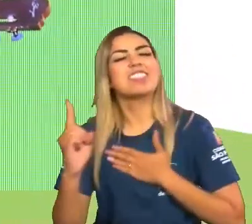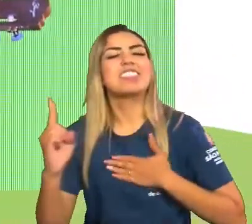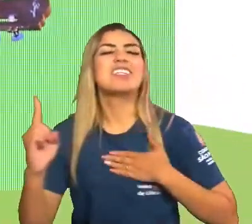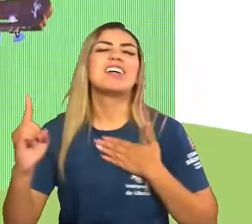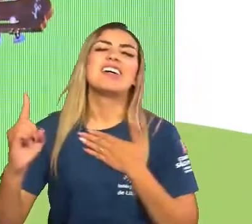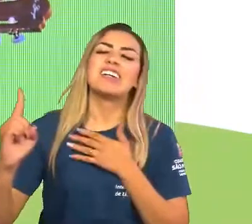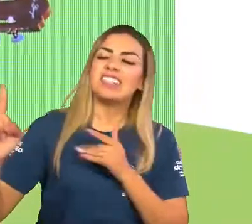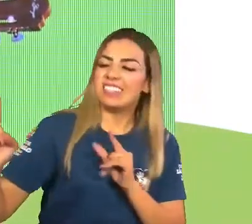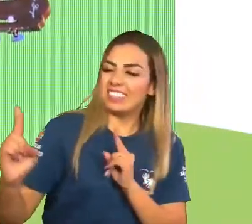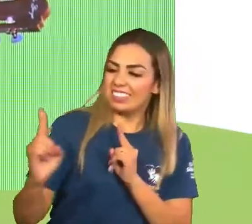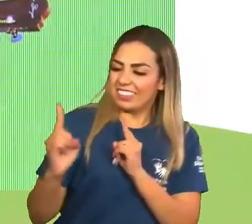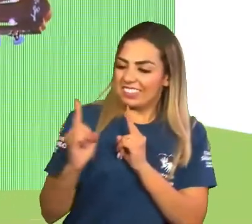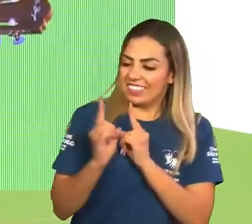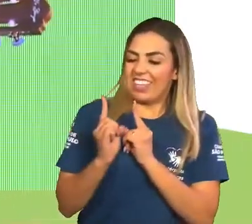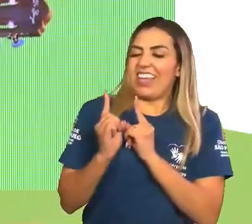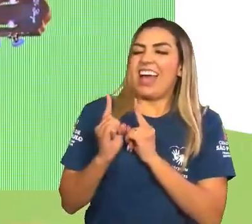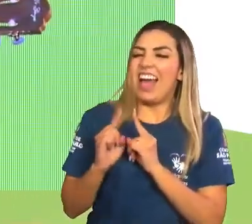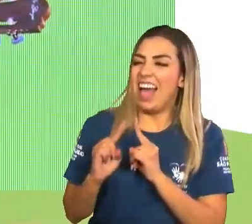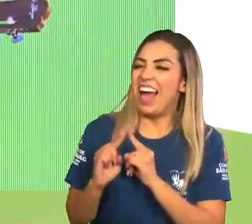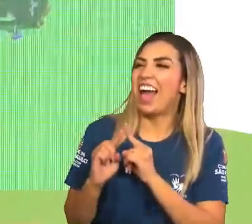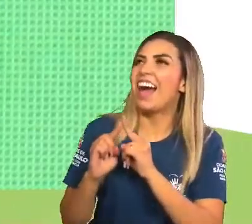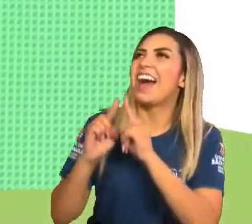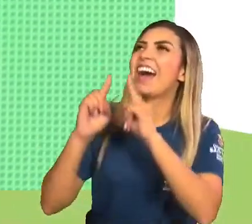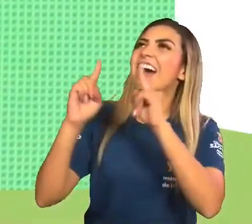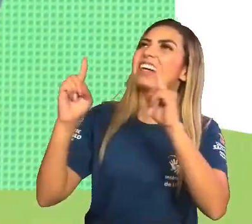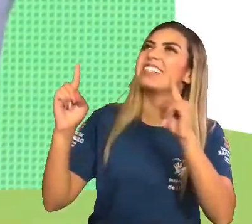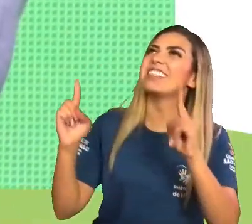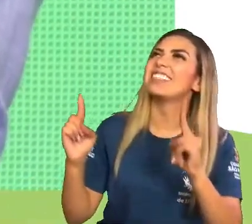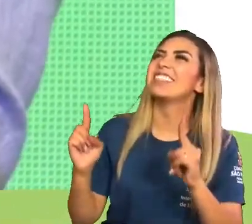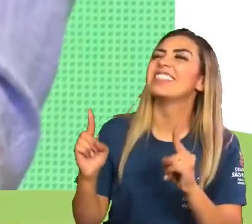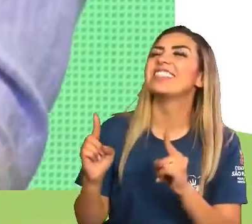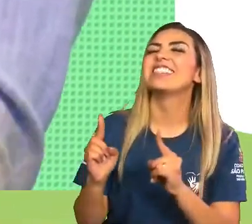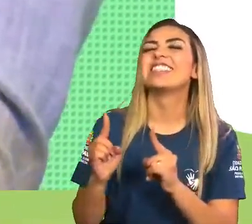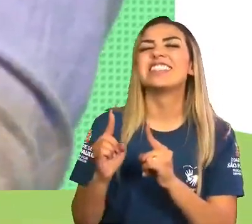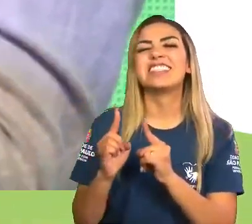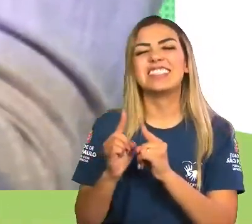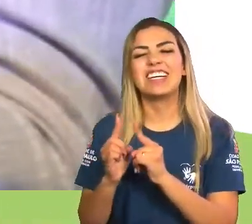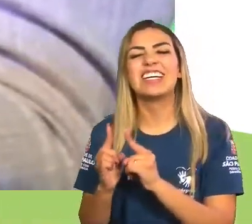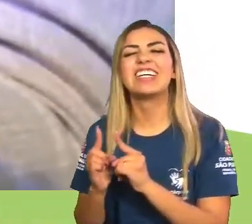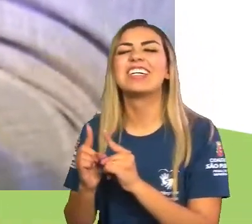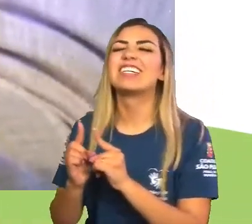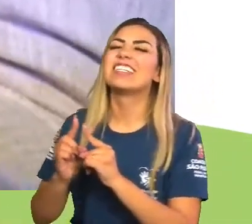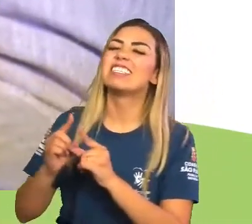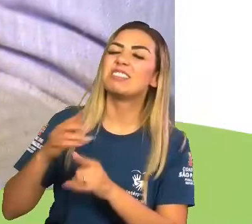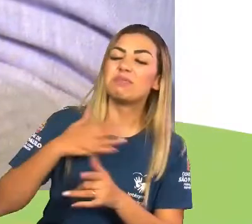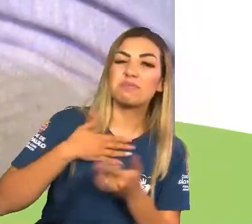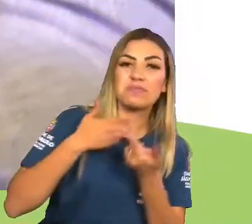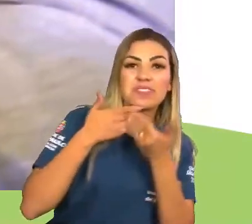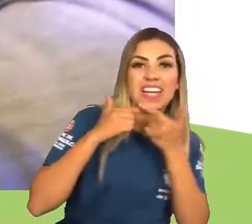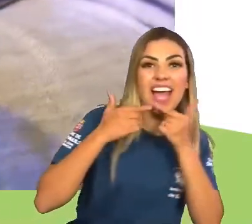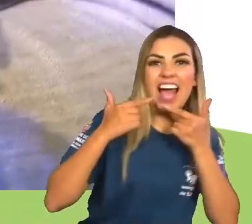de você. E gosto de ficar com você.